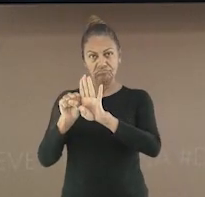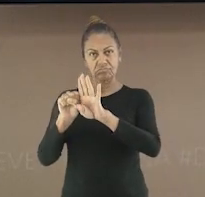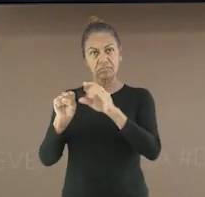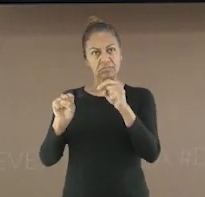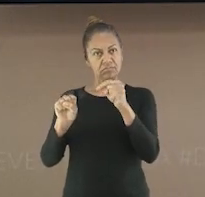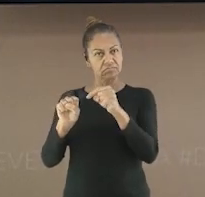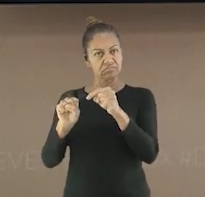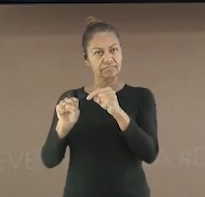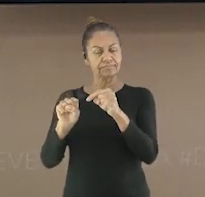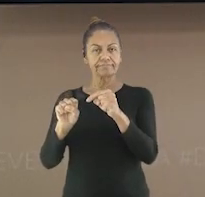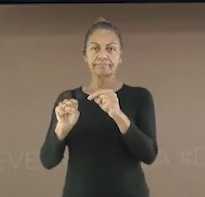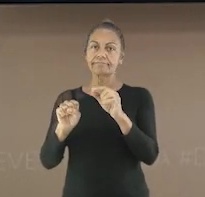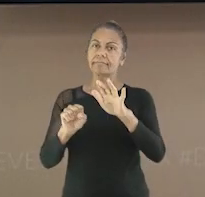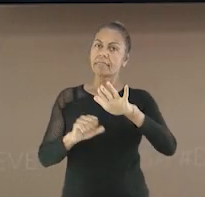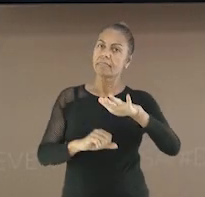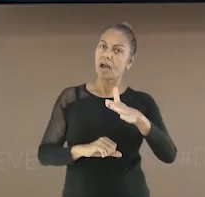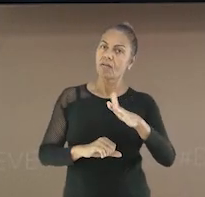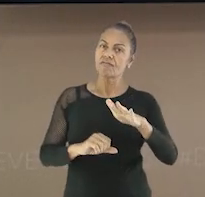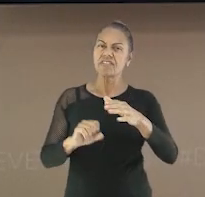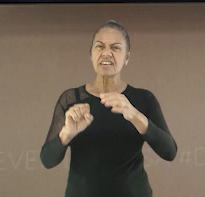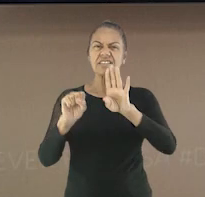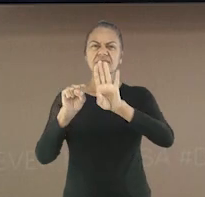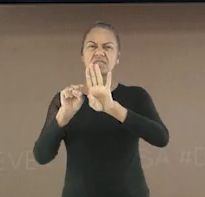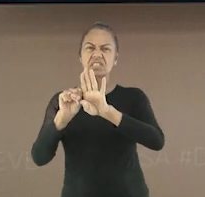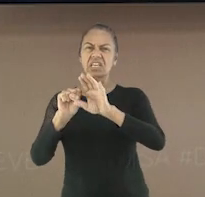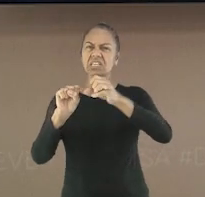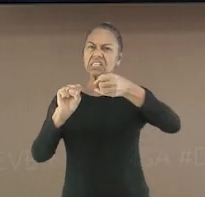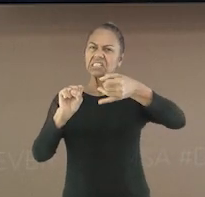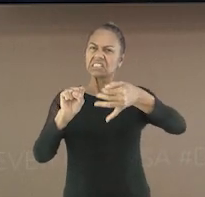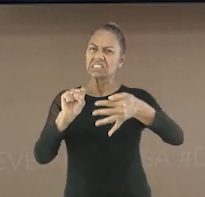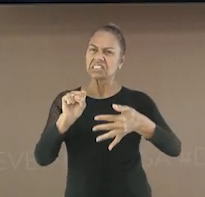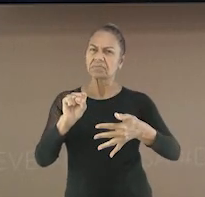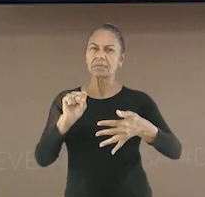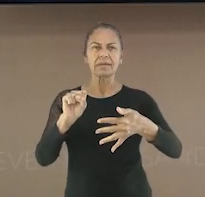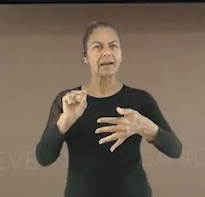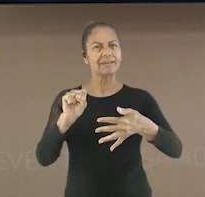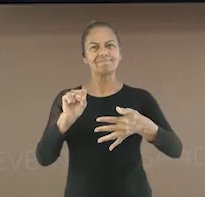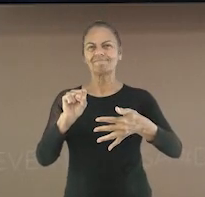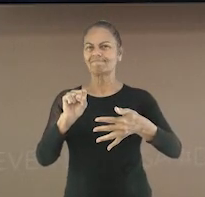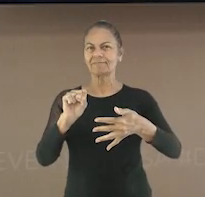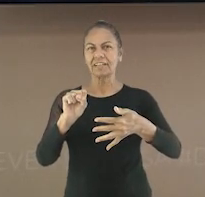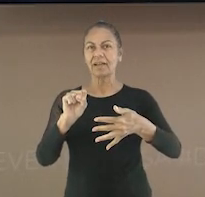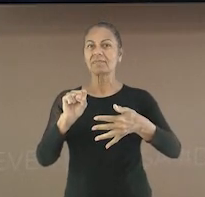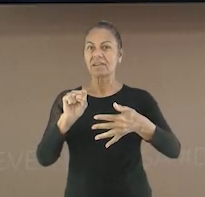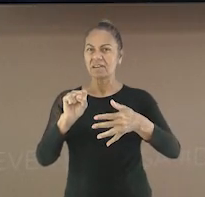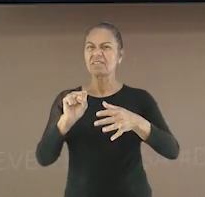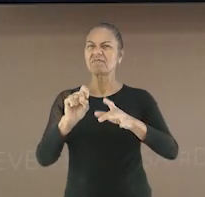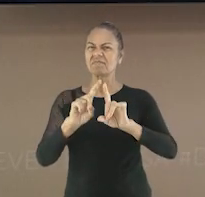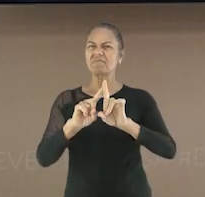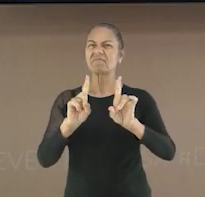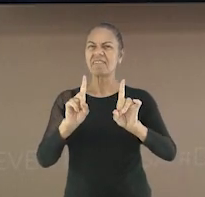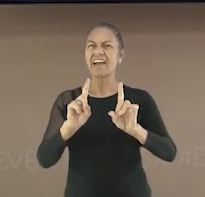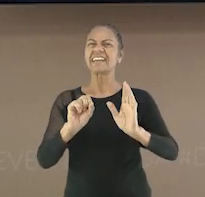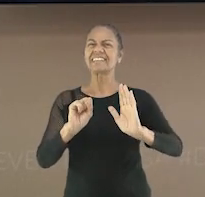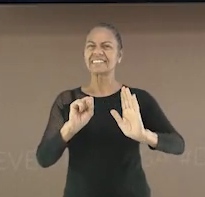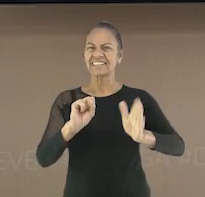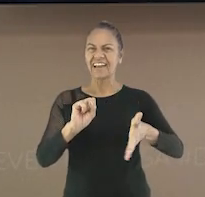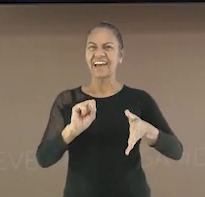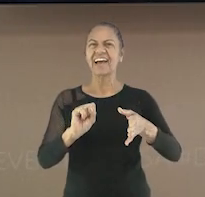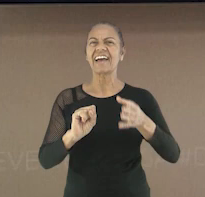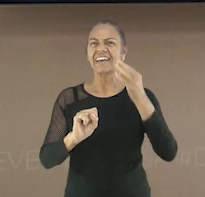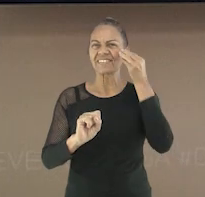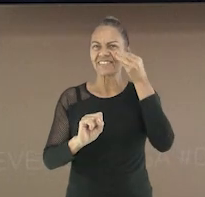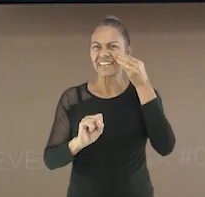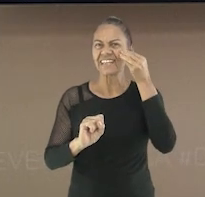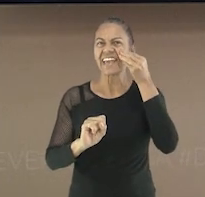não conheça a definição do que é um substantivo, mas eu aposto que você conhece muitos substantivos.